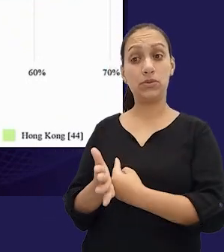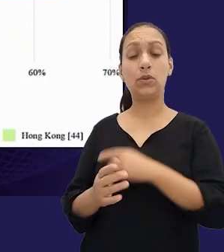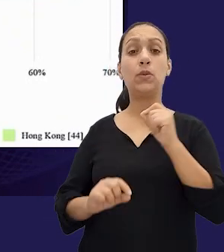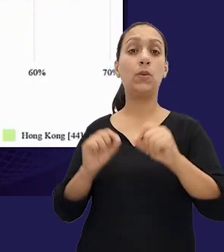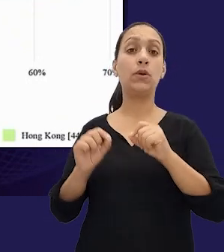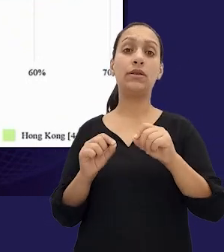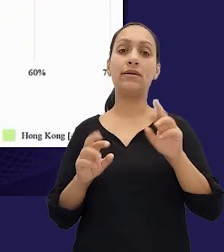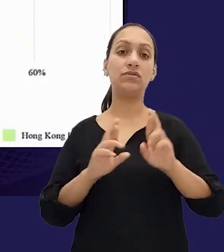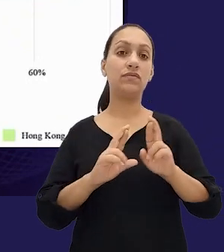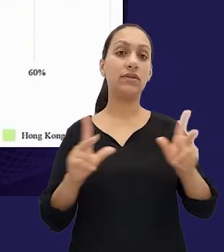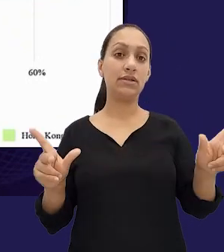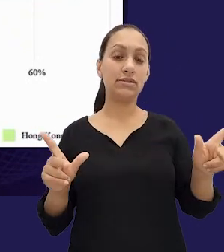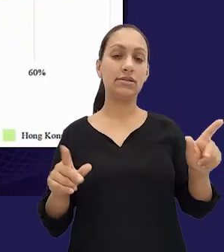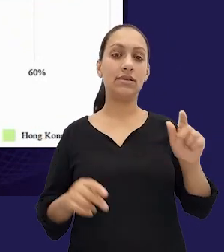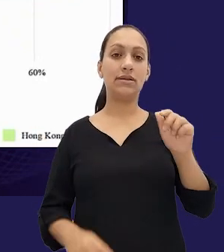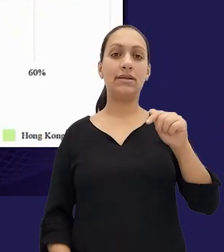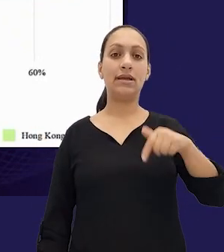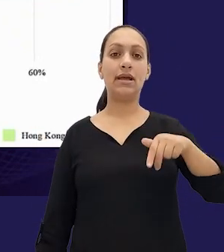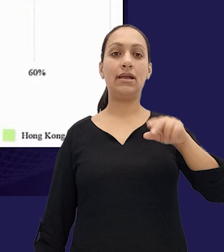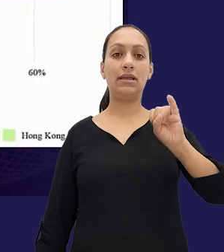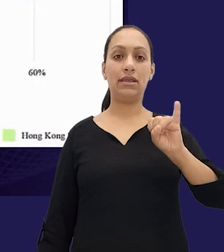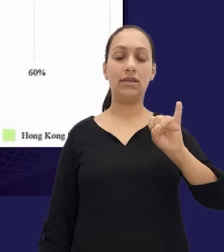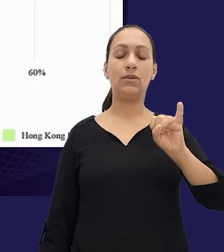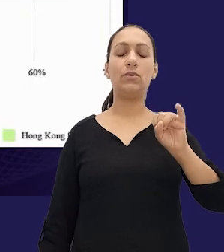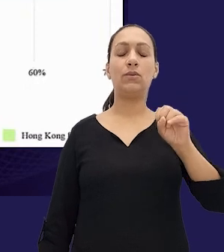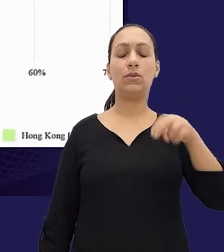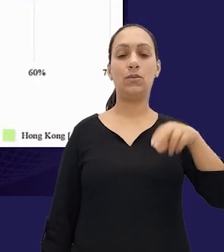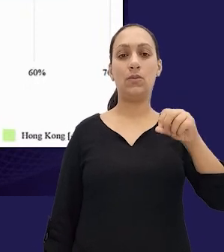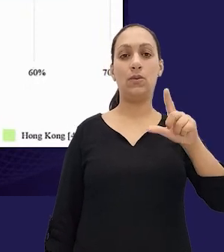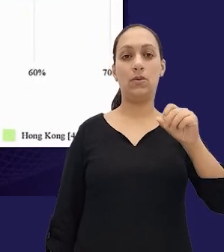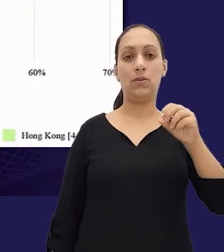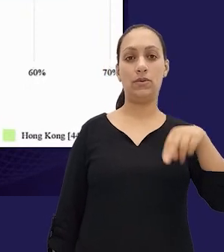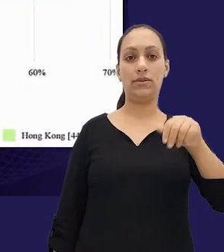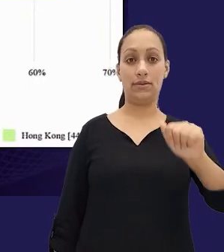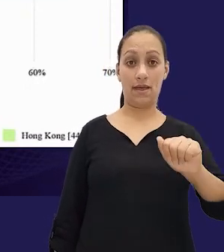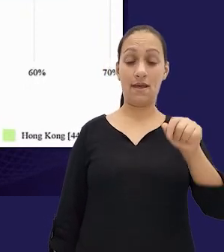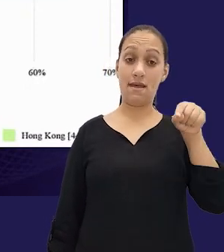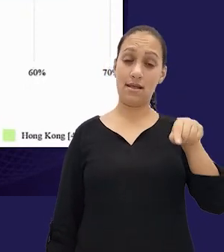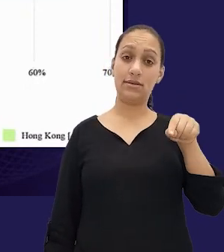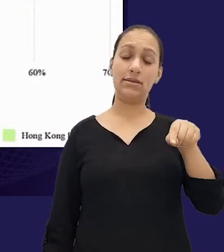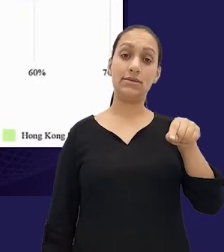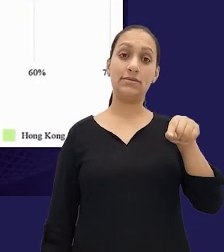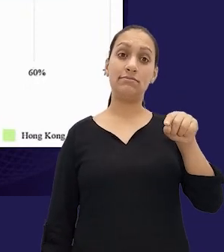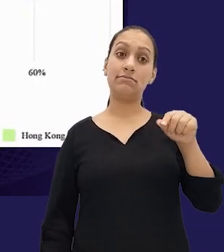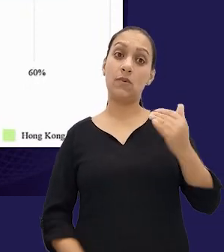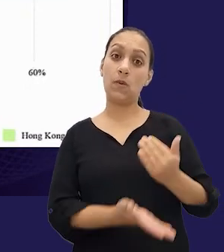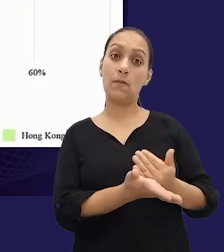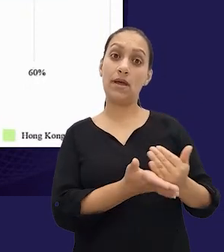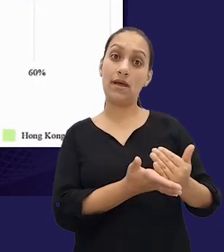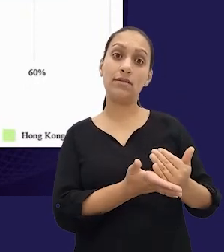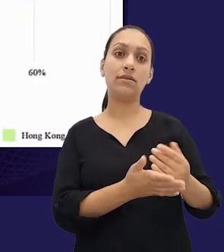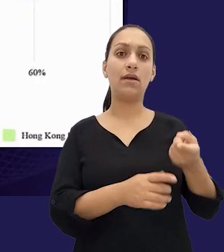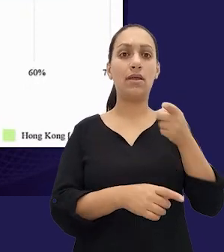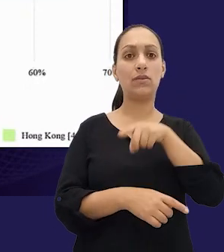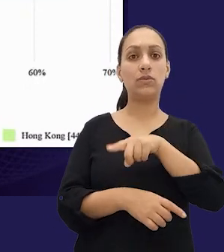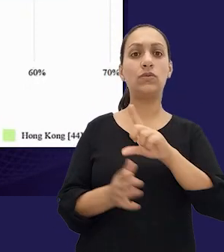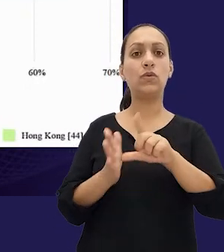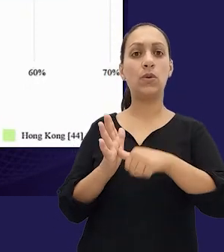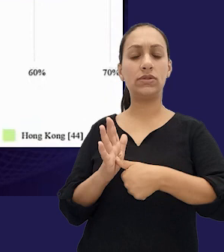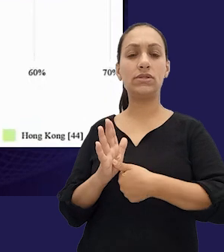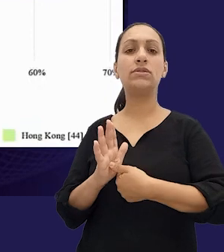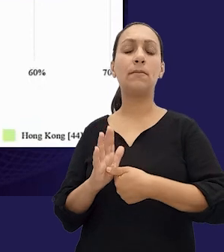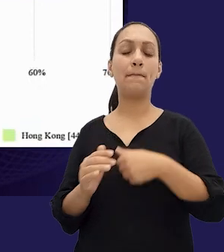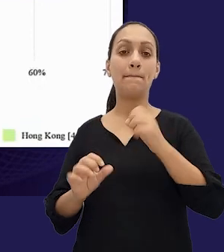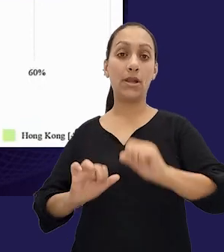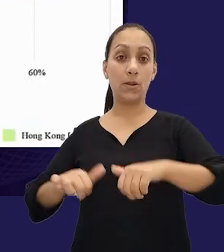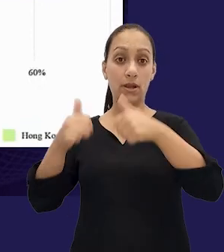e fluoroquinolona. Gente, as quinolonas, elas são mais primitivas e as fluoroquinolonas são melhoradas. Então,